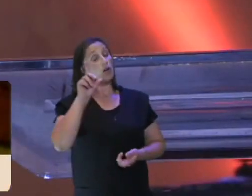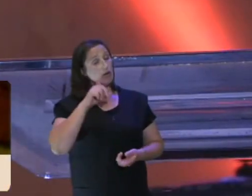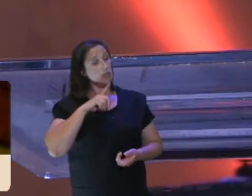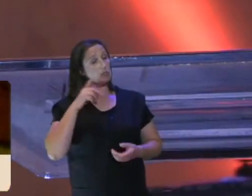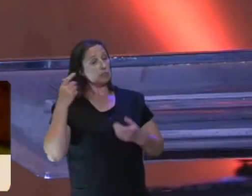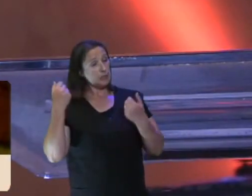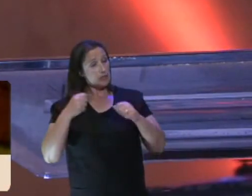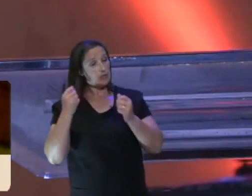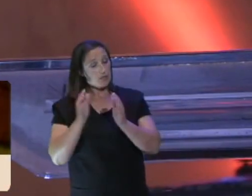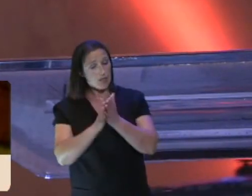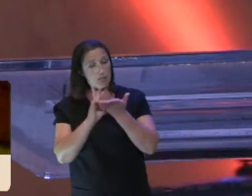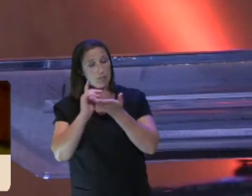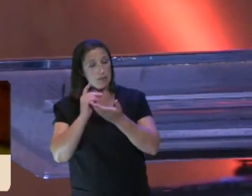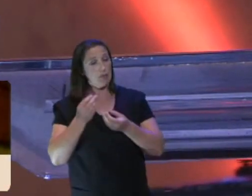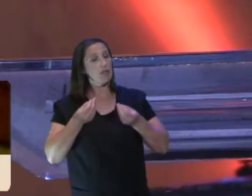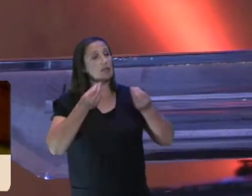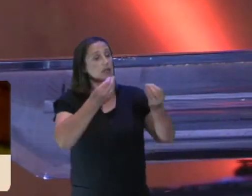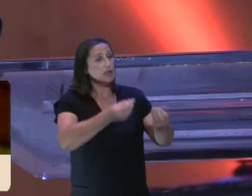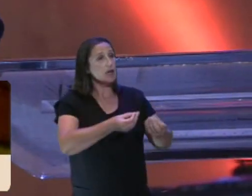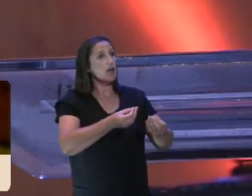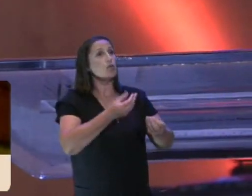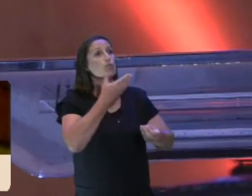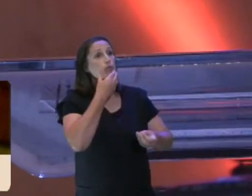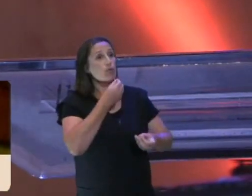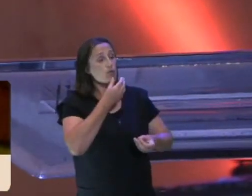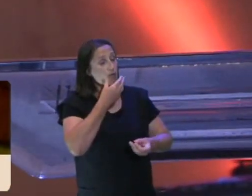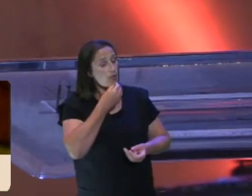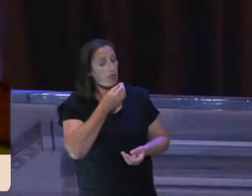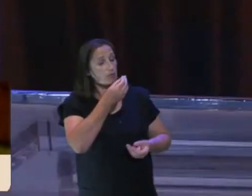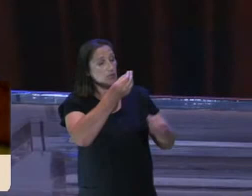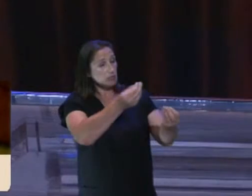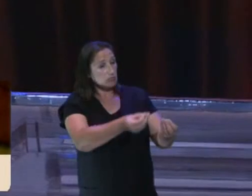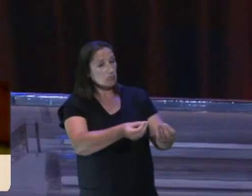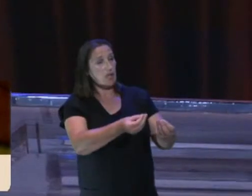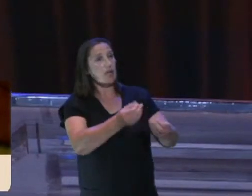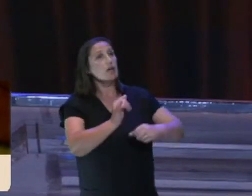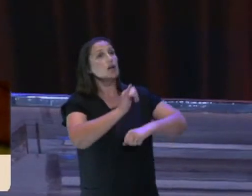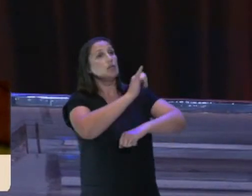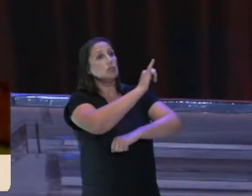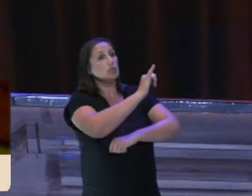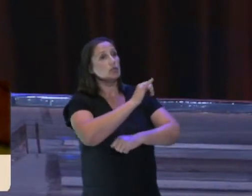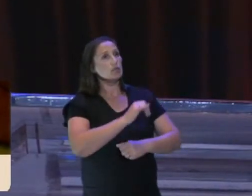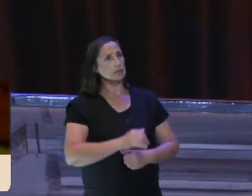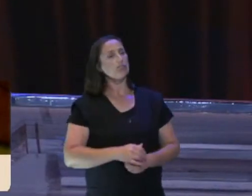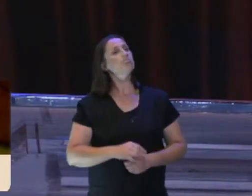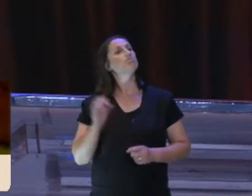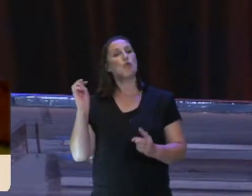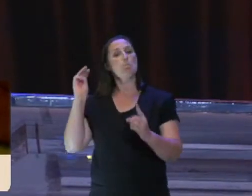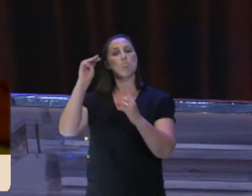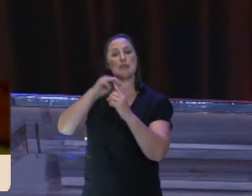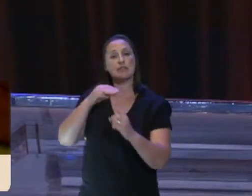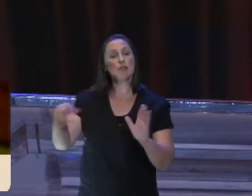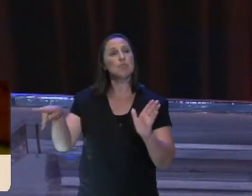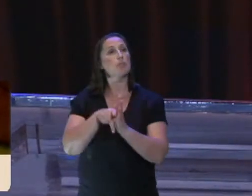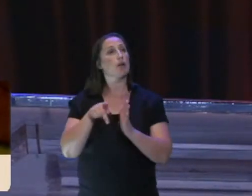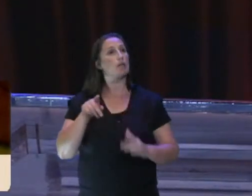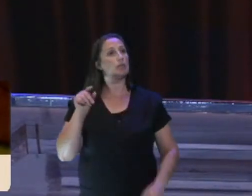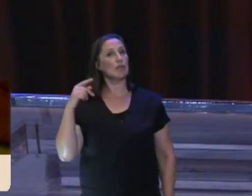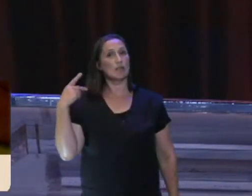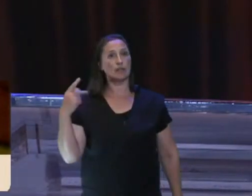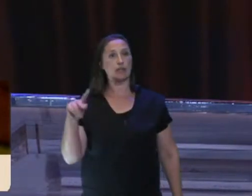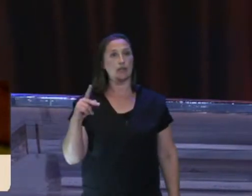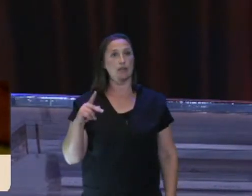chegando. Ele tomava aquilo como uma missão de Deus para a vida dele. Quando a gente o mandou para